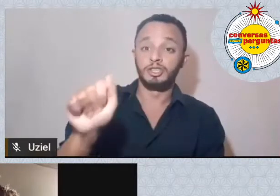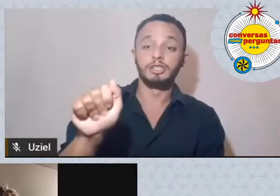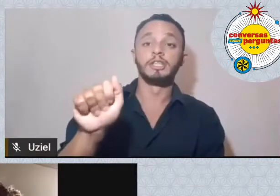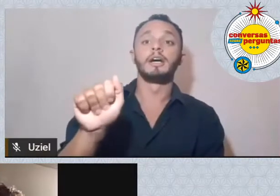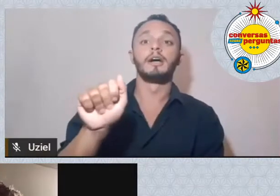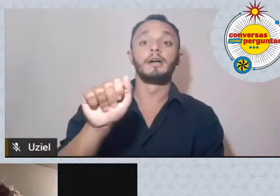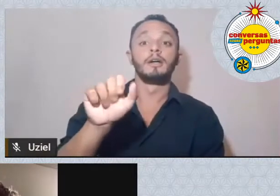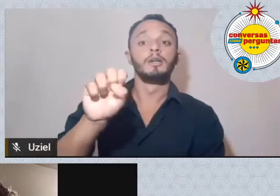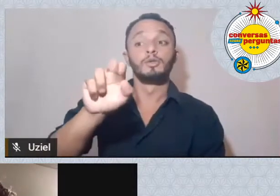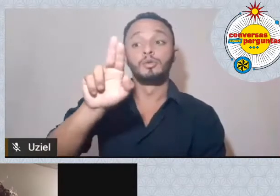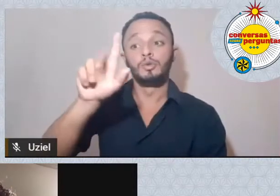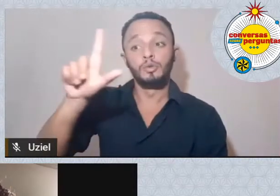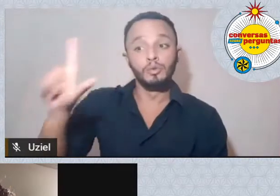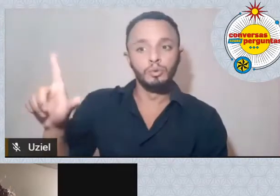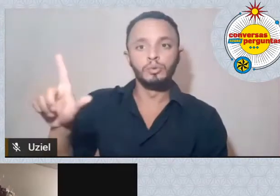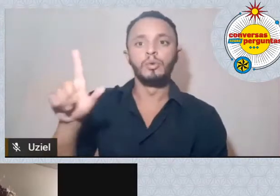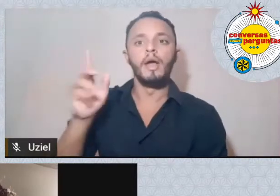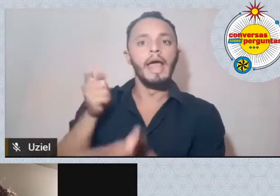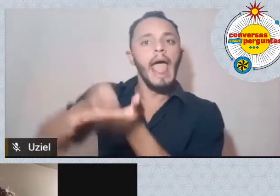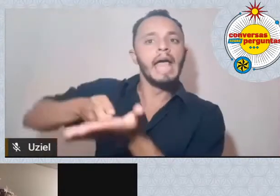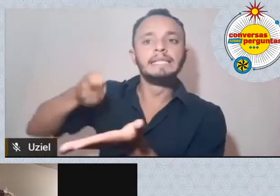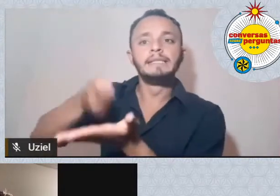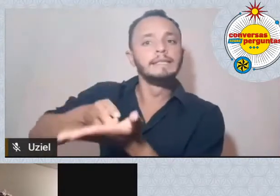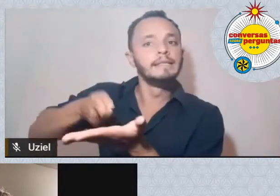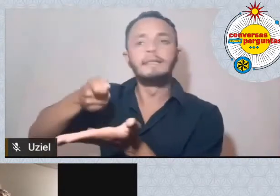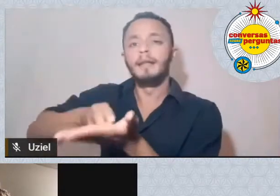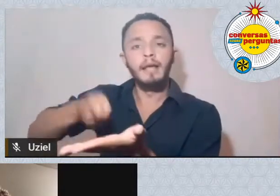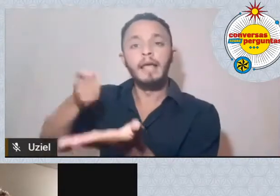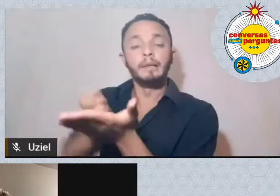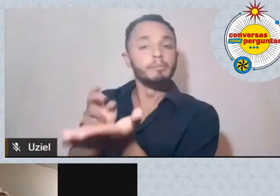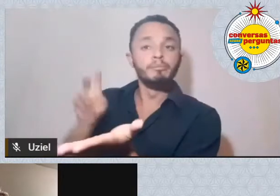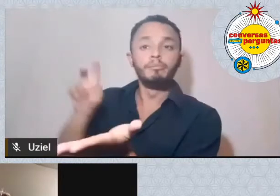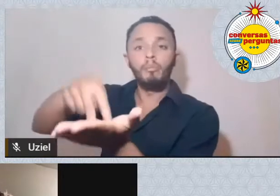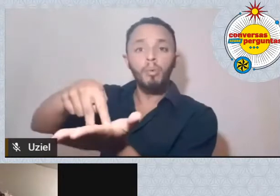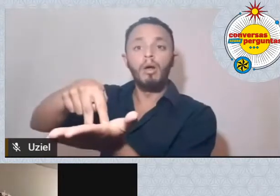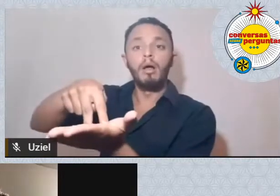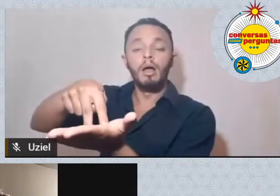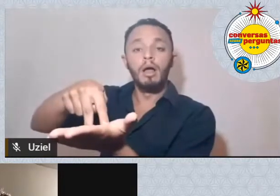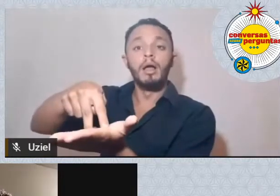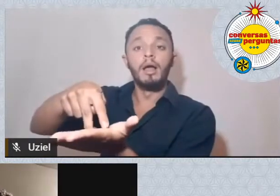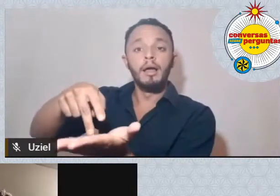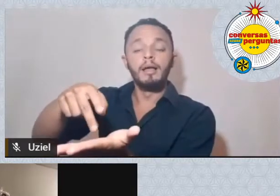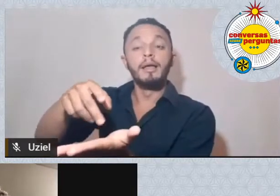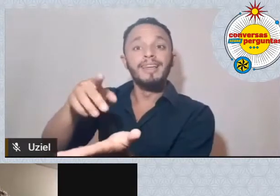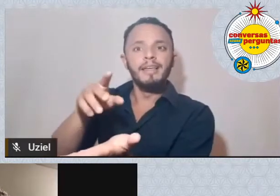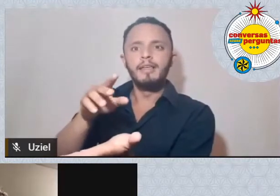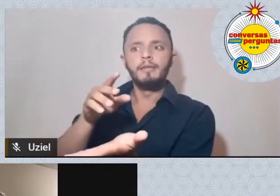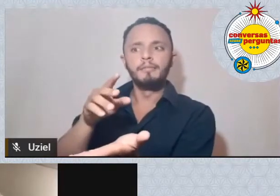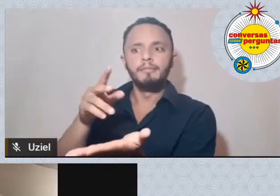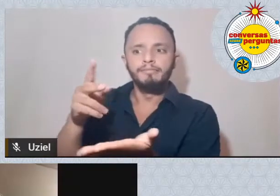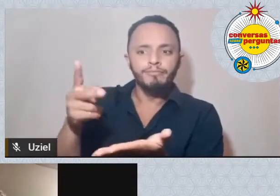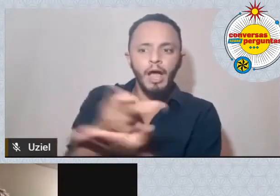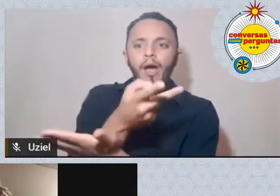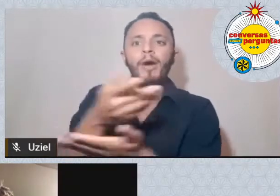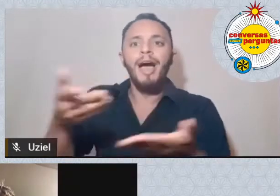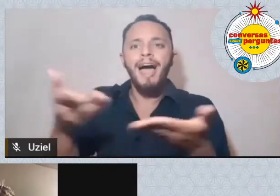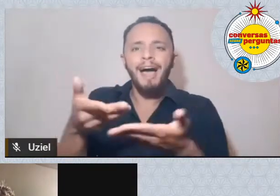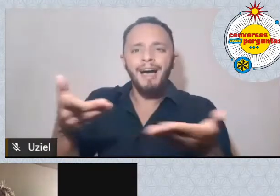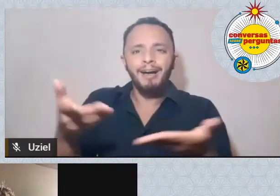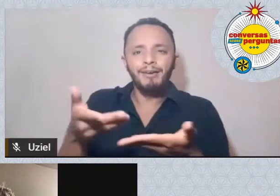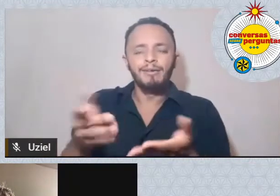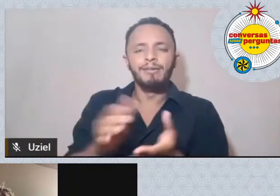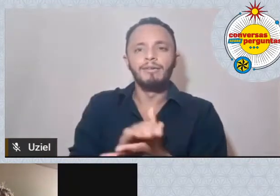etc. Esse salto, ele talvez não se fez acompanhar, ou ele pegou uma certa carona em